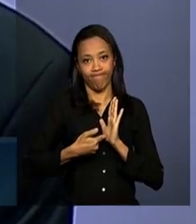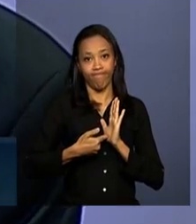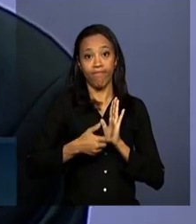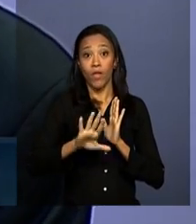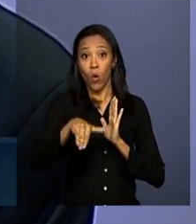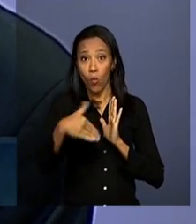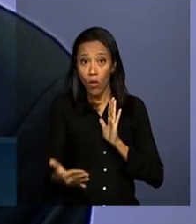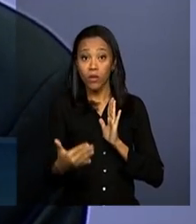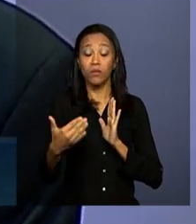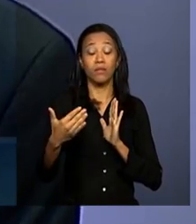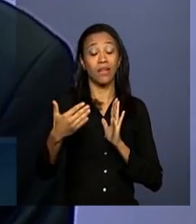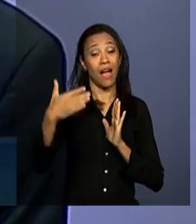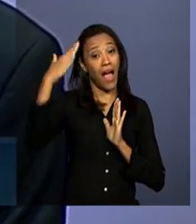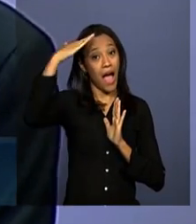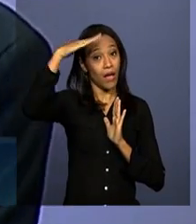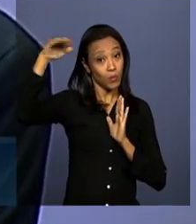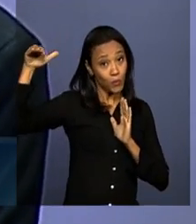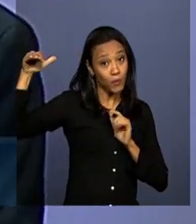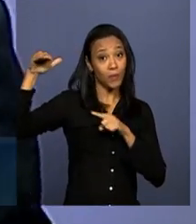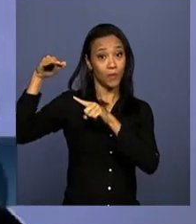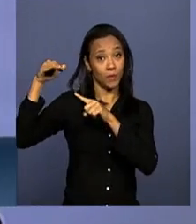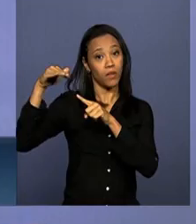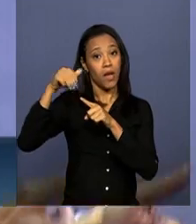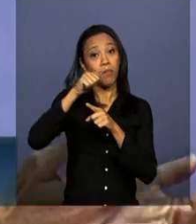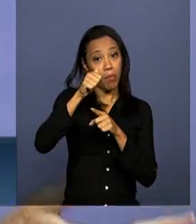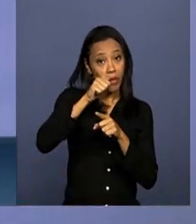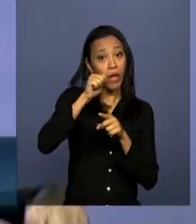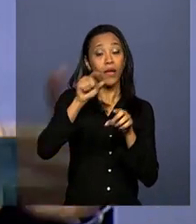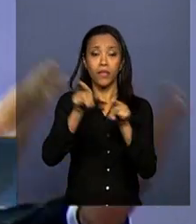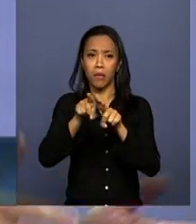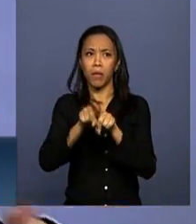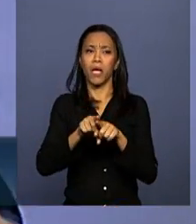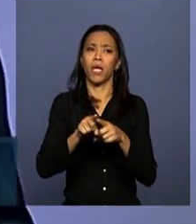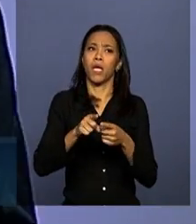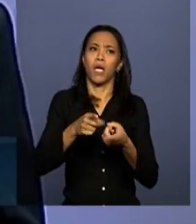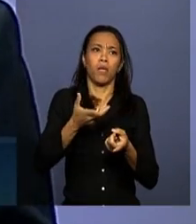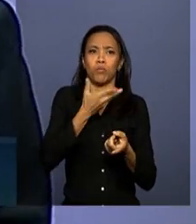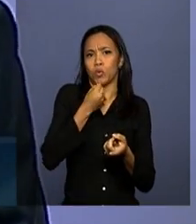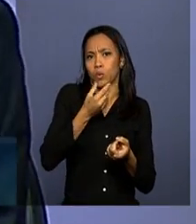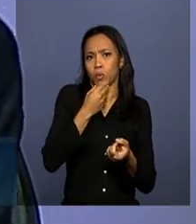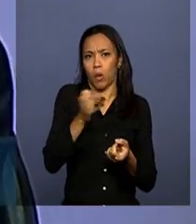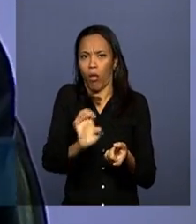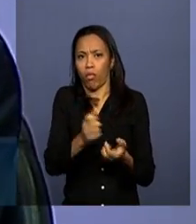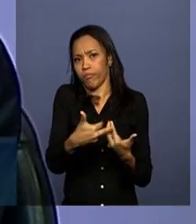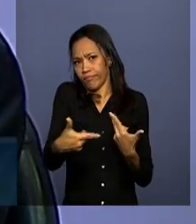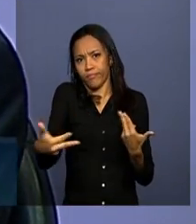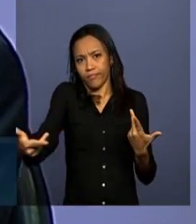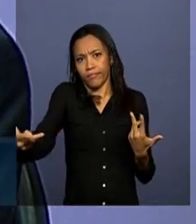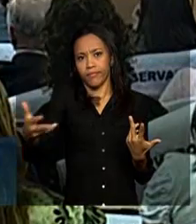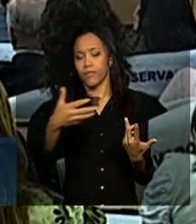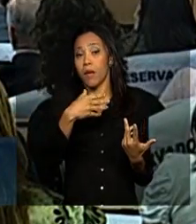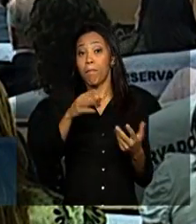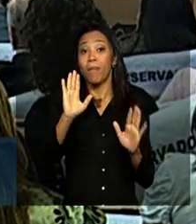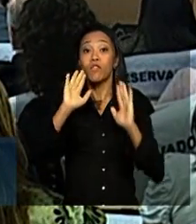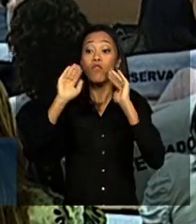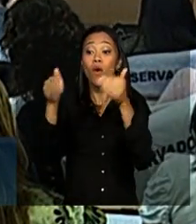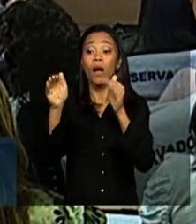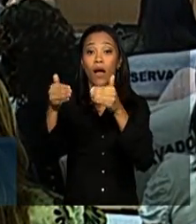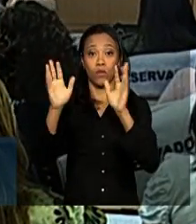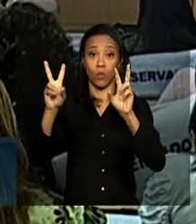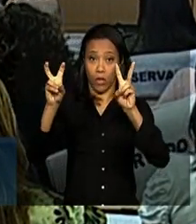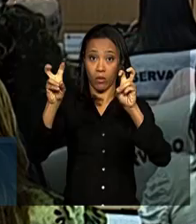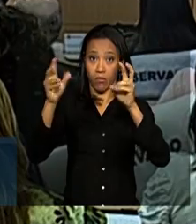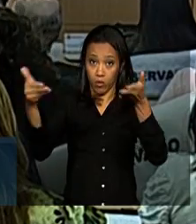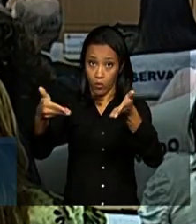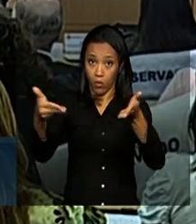pessoa adulta, isso vale para a mulher, mas vale também para os homossexuais, para os homens, etc. Mas, especificamente das mulheres, que é o nosso tema